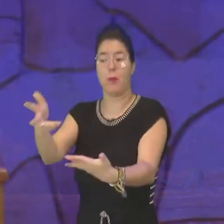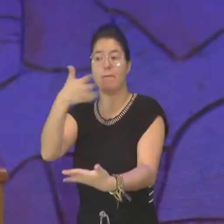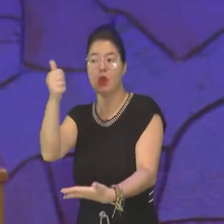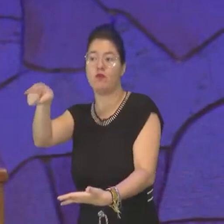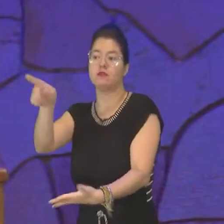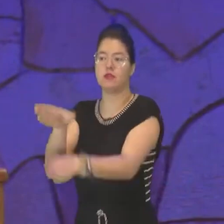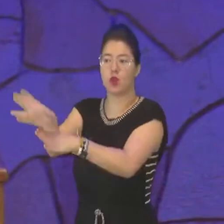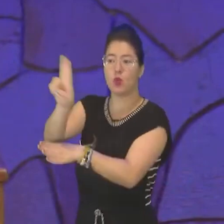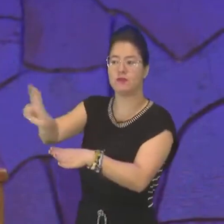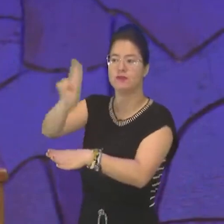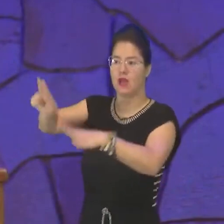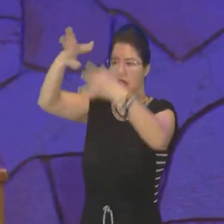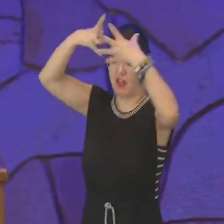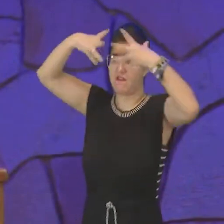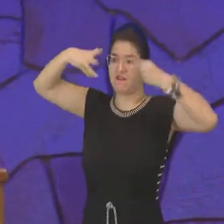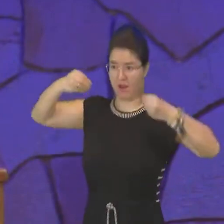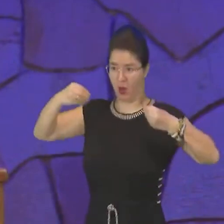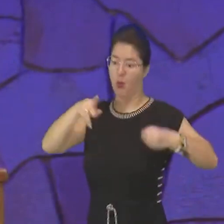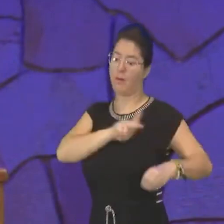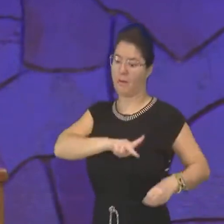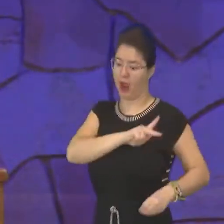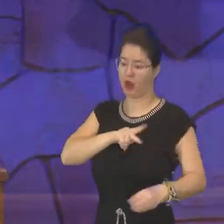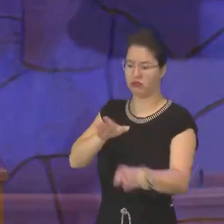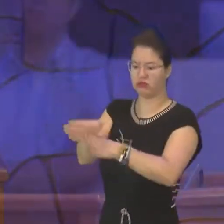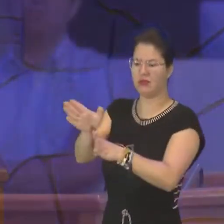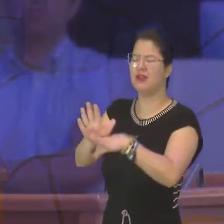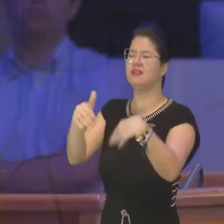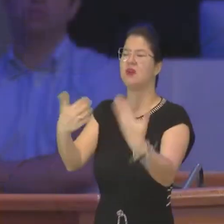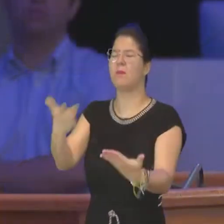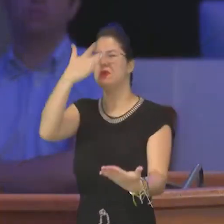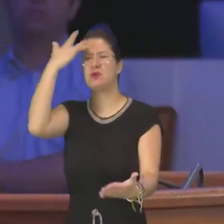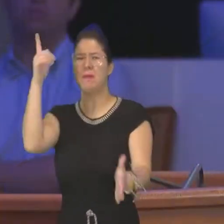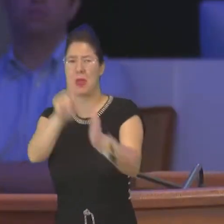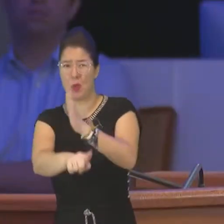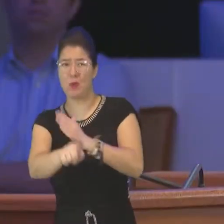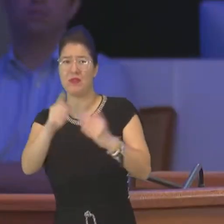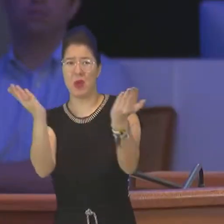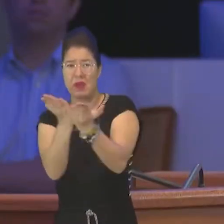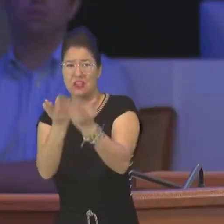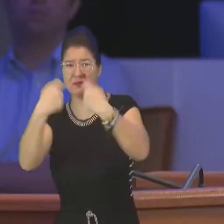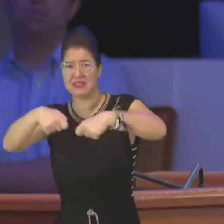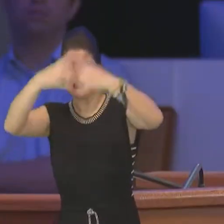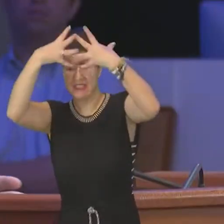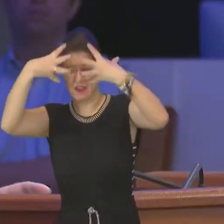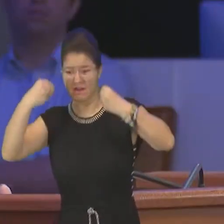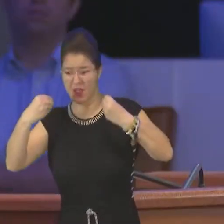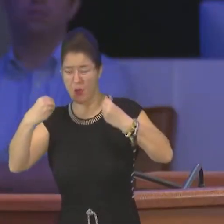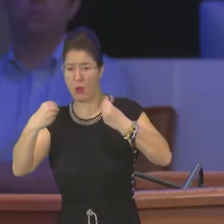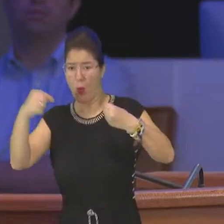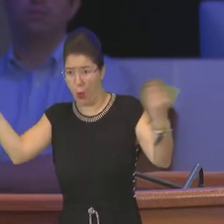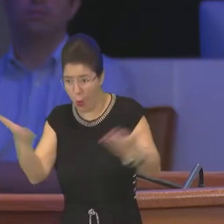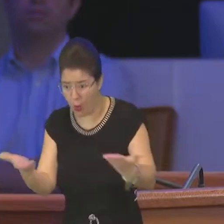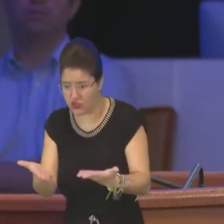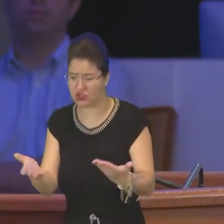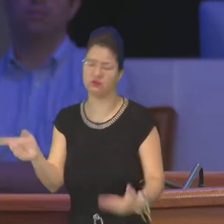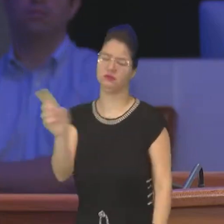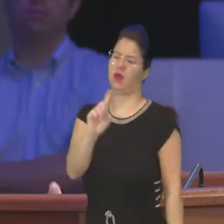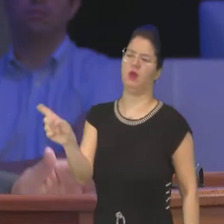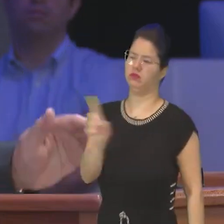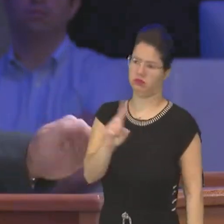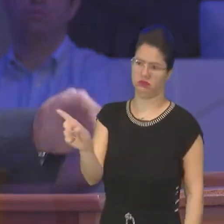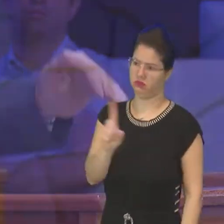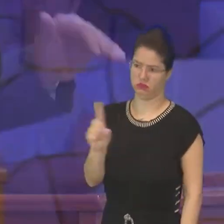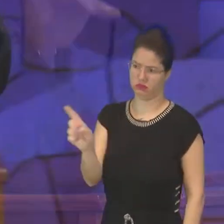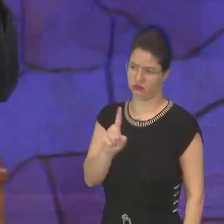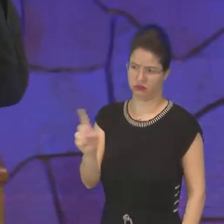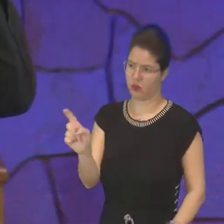que é uma dúvida de muitas pessoas: o crente tem que usar véu? Não, nós não temos que usar o véu, porque